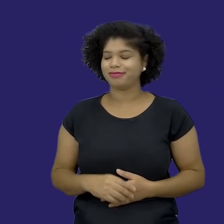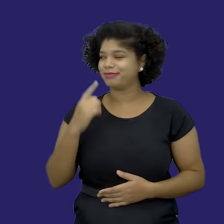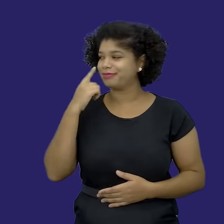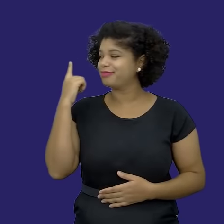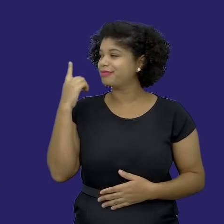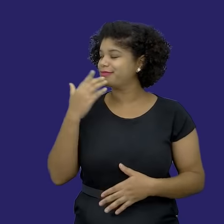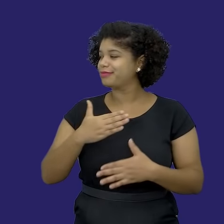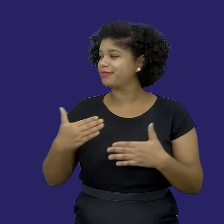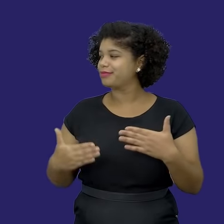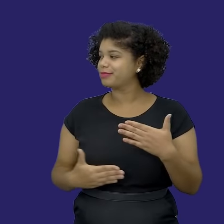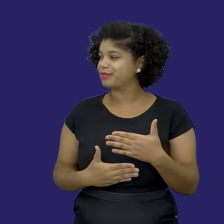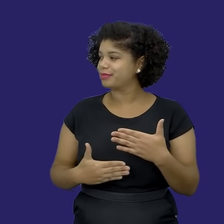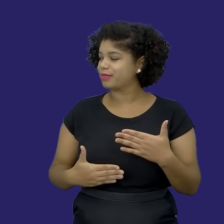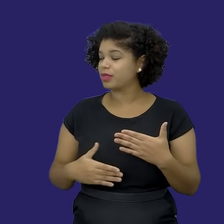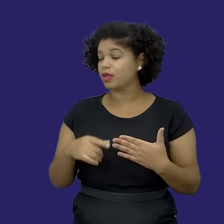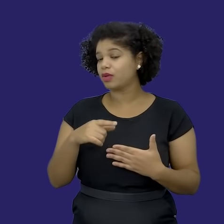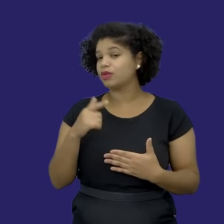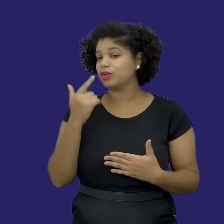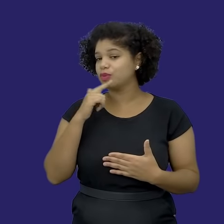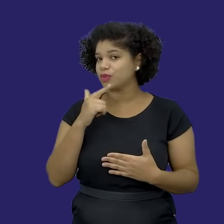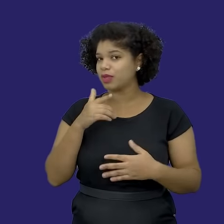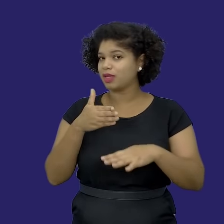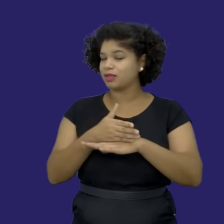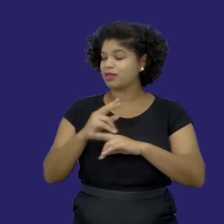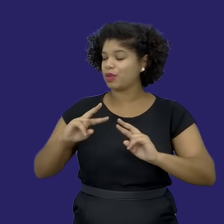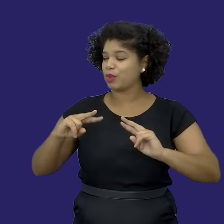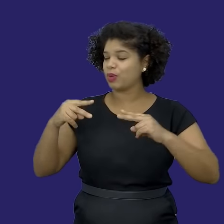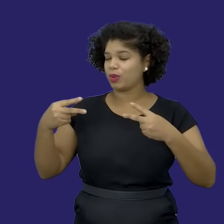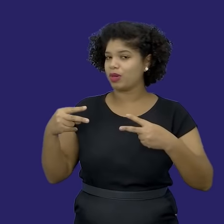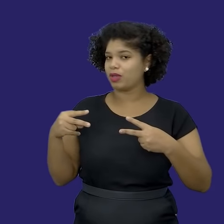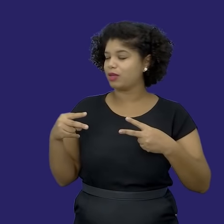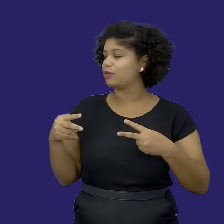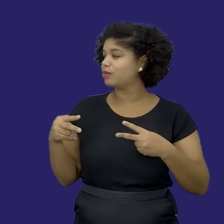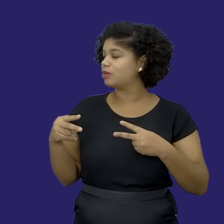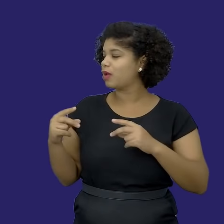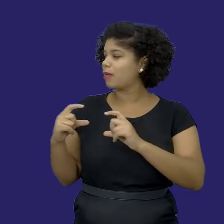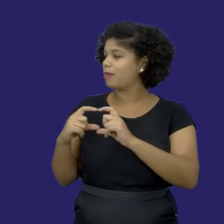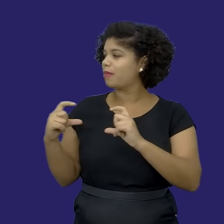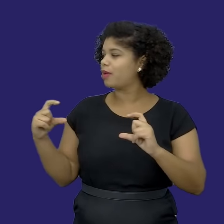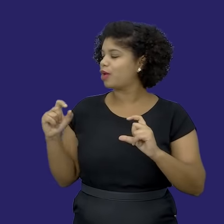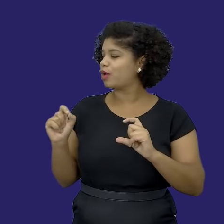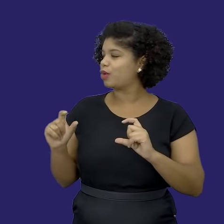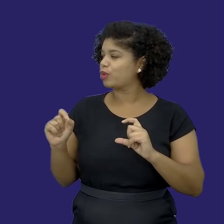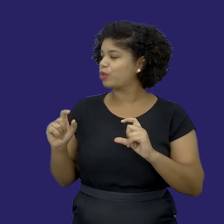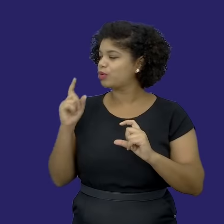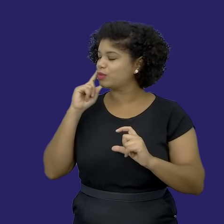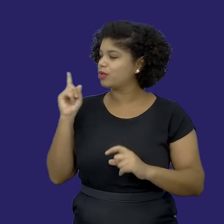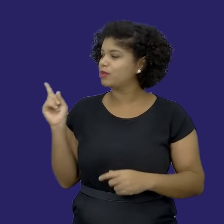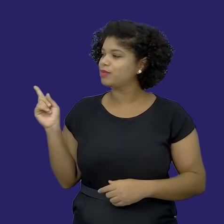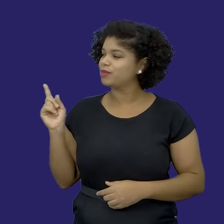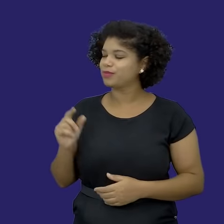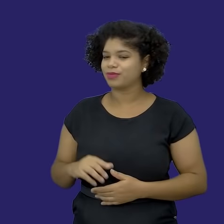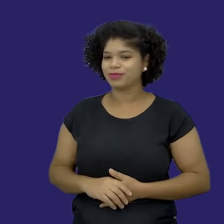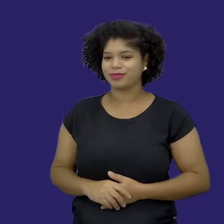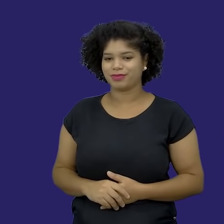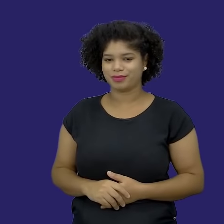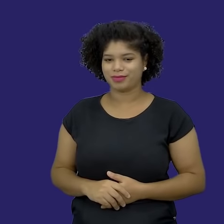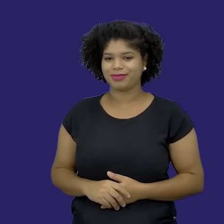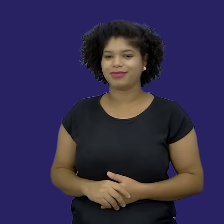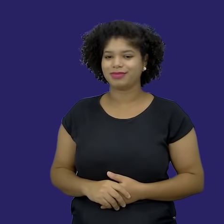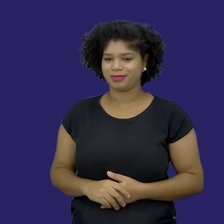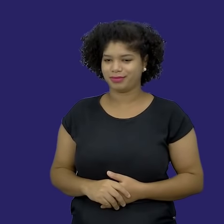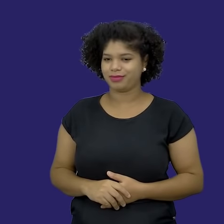aí, vocês terão acesso aqui nesse link, né, onde está escrito anos iniciais, ó, aqui já aparece o link que levará aí